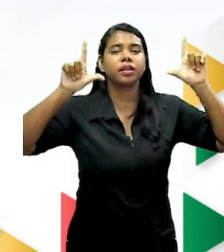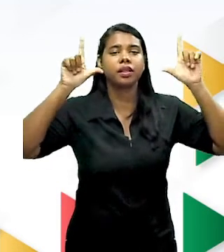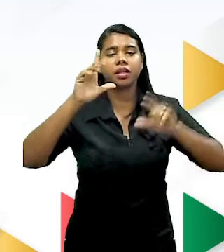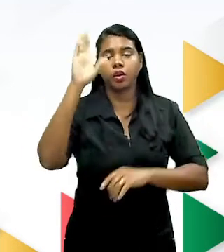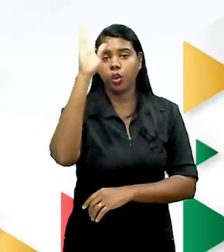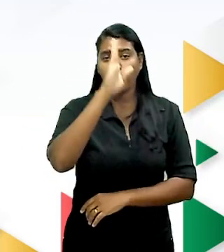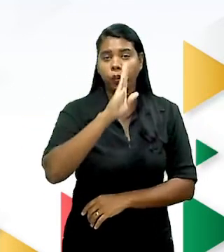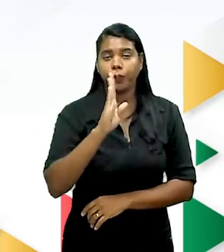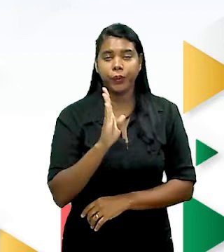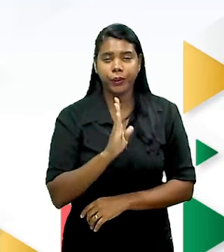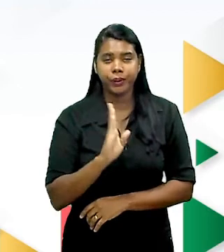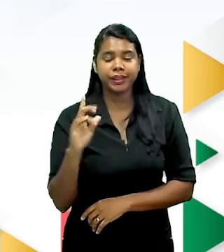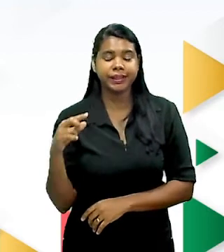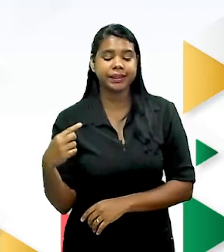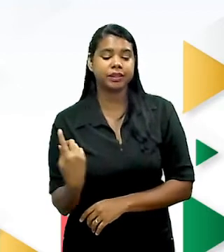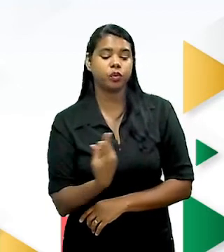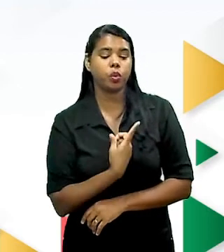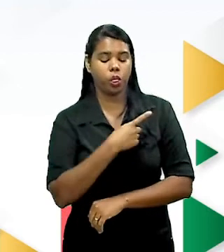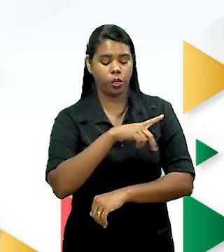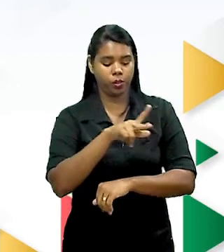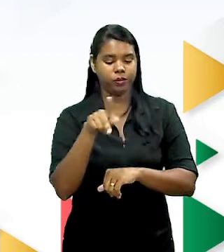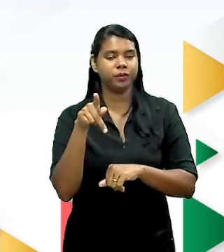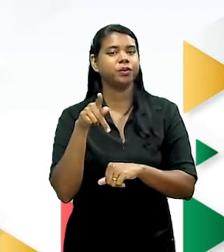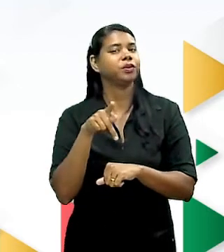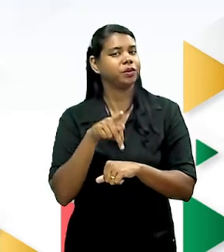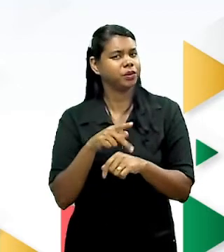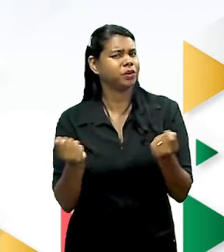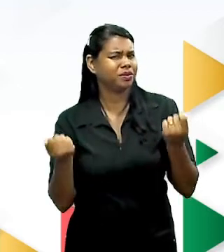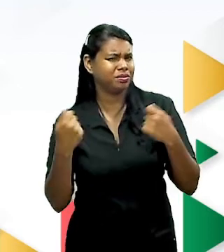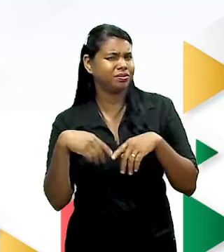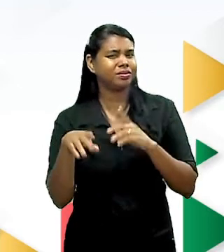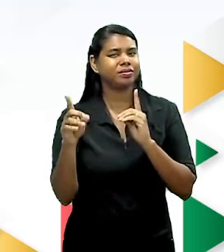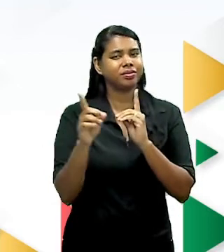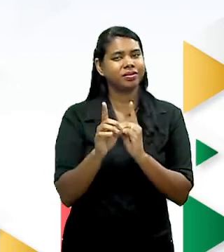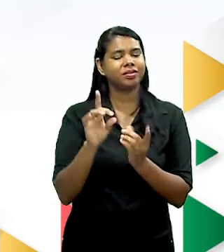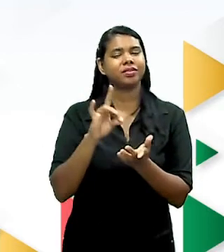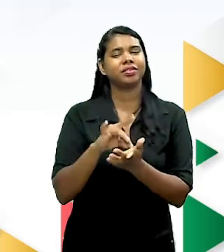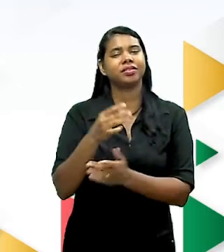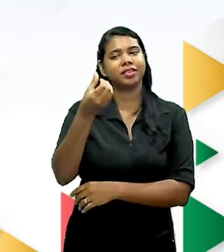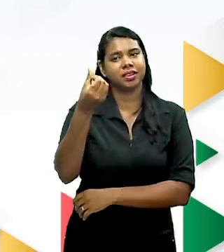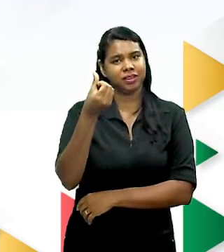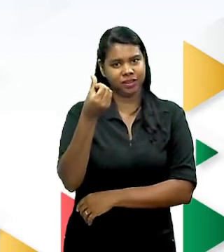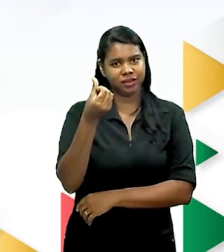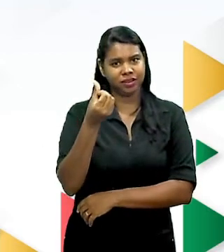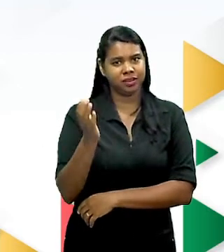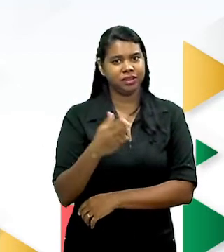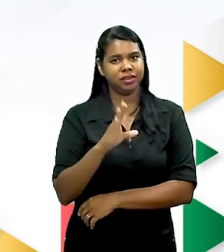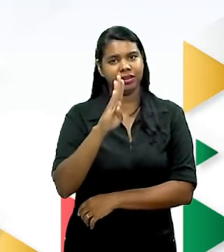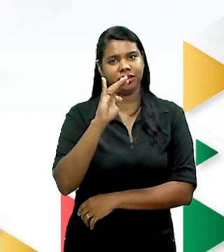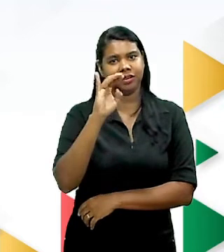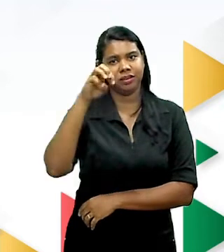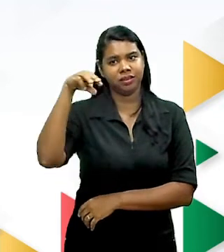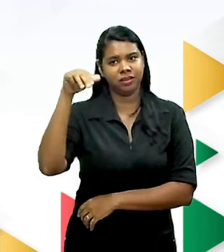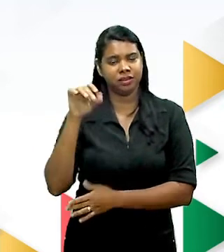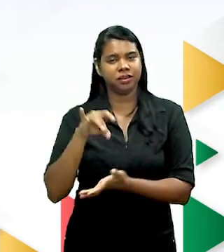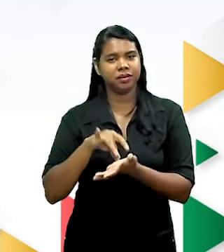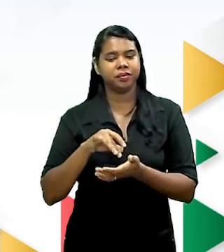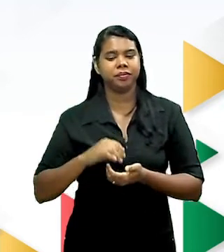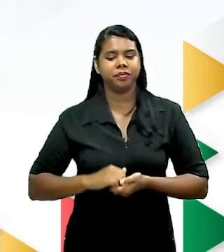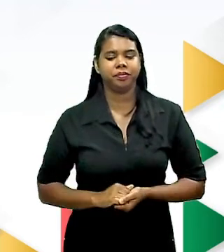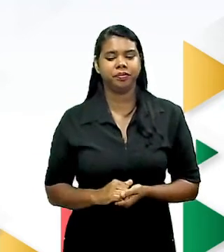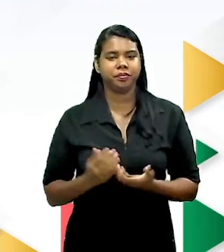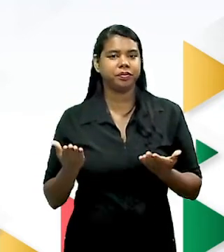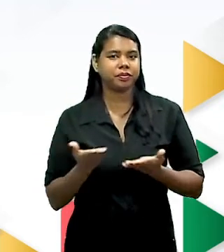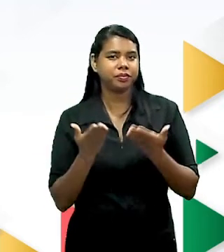Brasil, o nosso país, nós podemos encontrar 6 tipos de biomas. Temos lá, acompanha